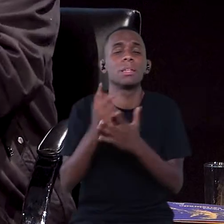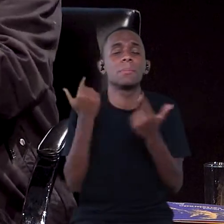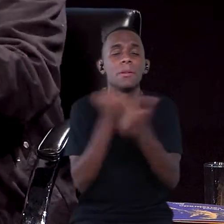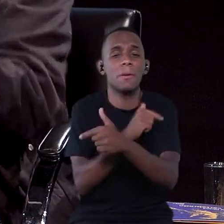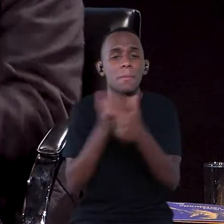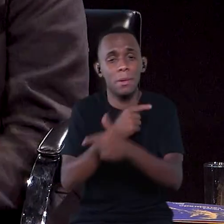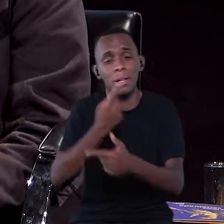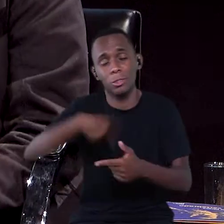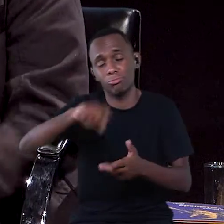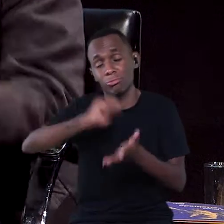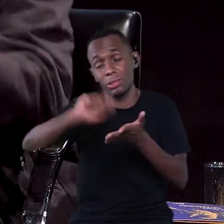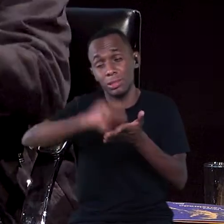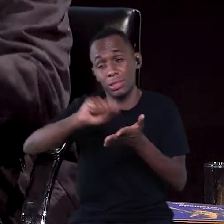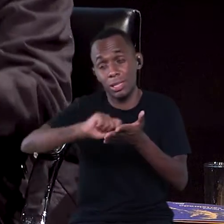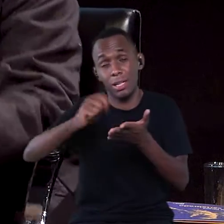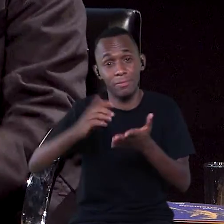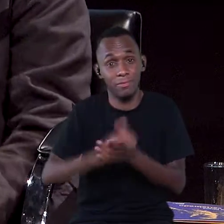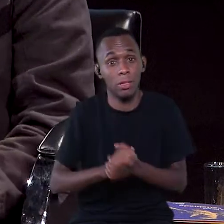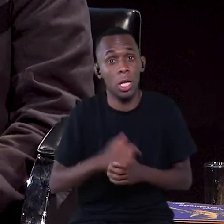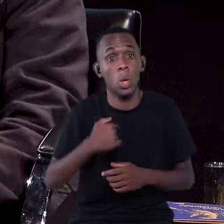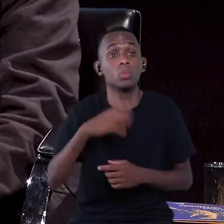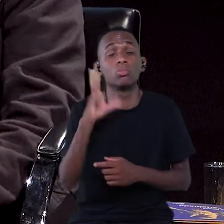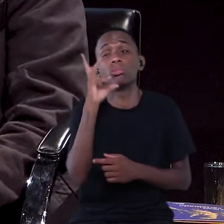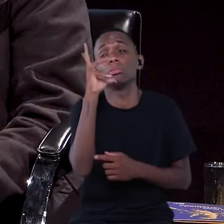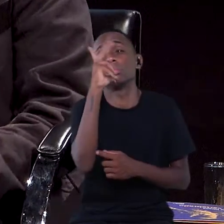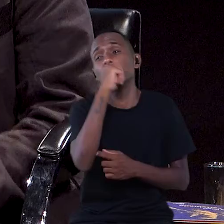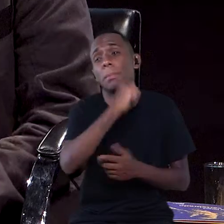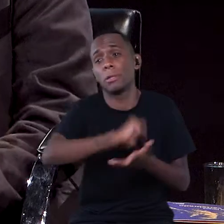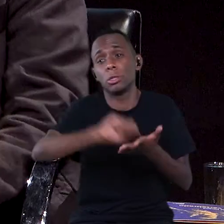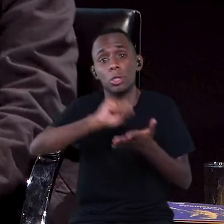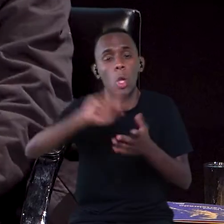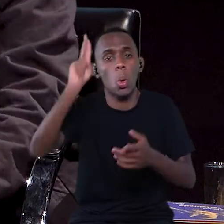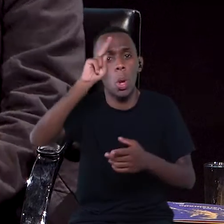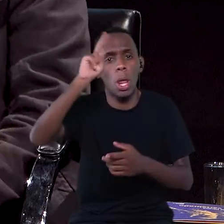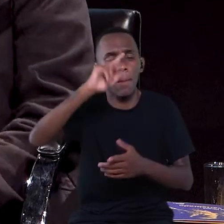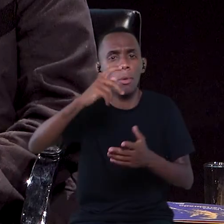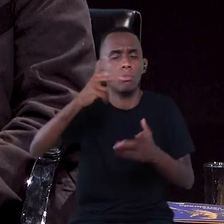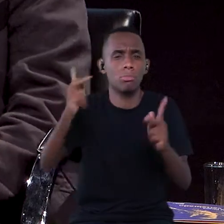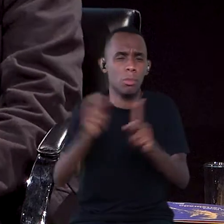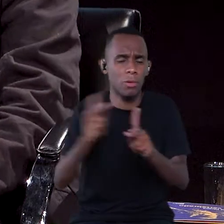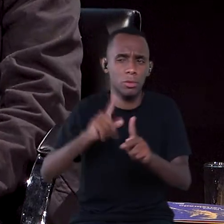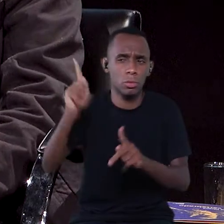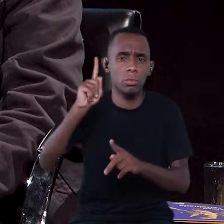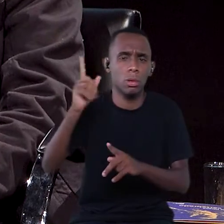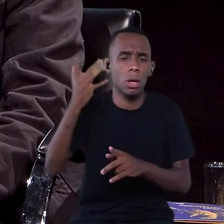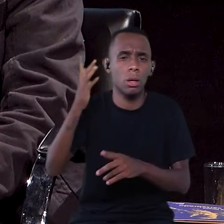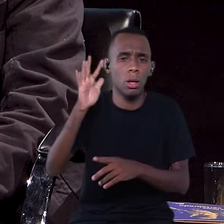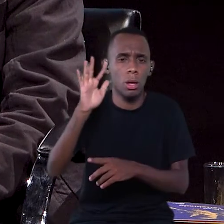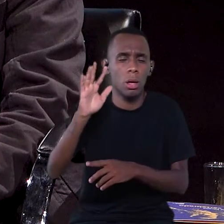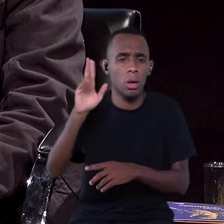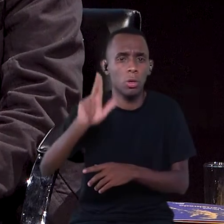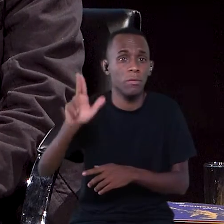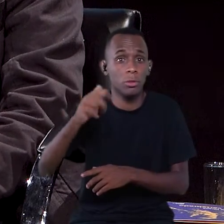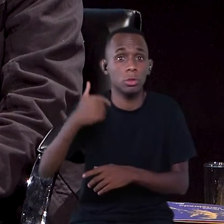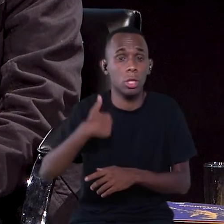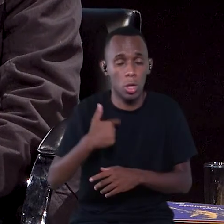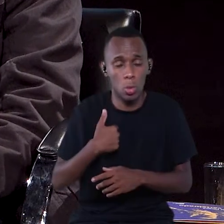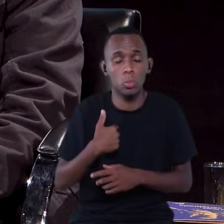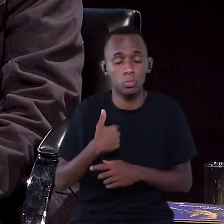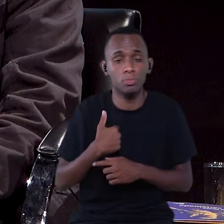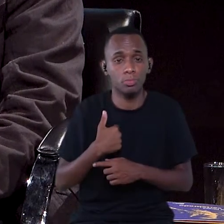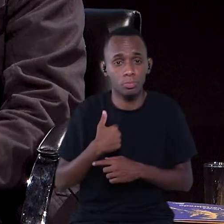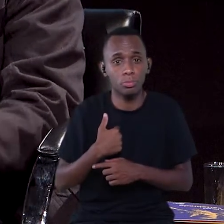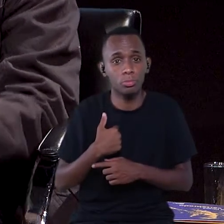brinca, né? A gente escreve demais, mas eu demoro a escrever. Eu me lembro de um professor amigo lá da universidade que dizia, né, eu sou